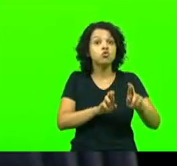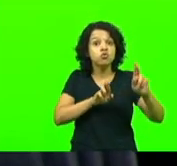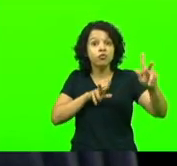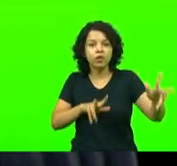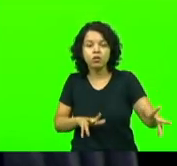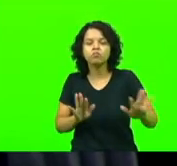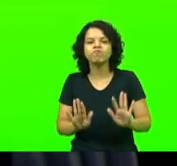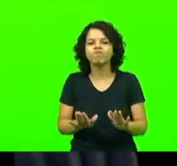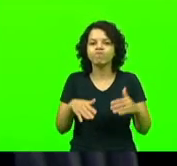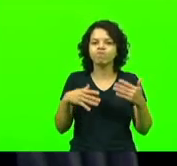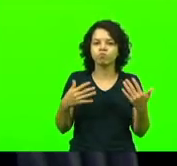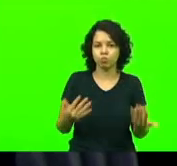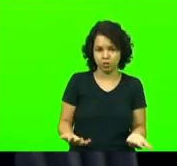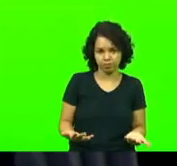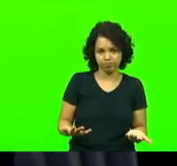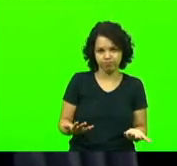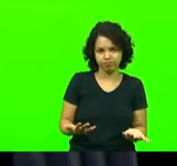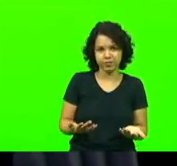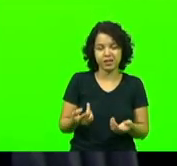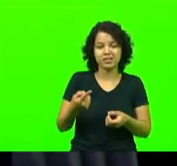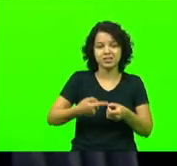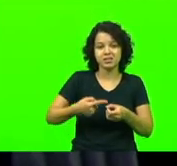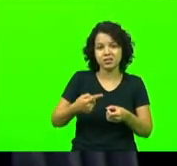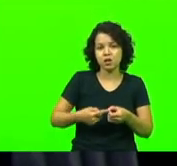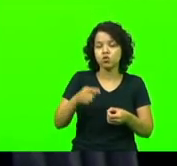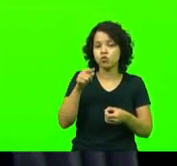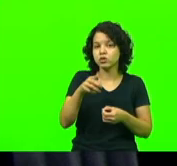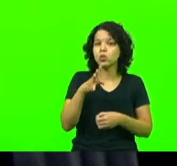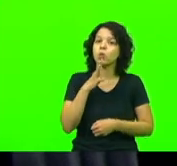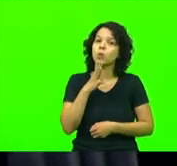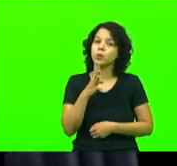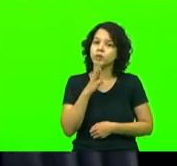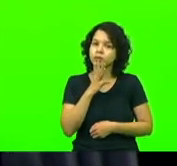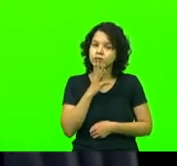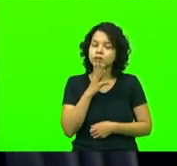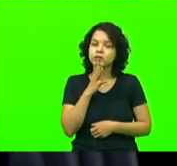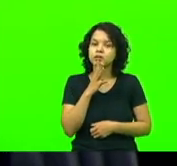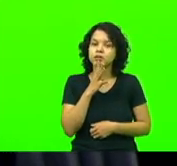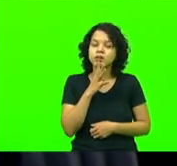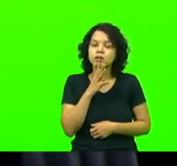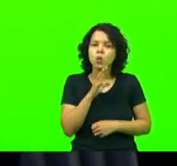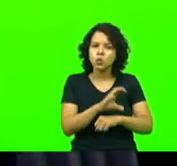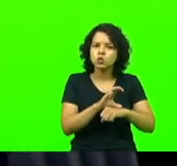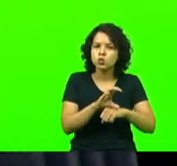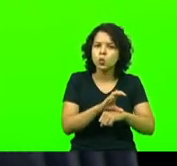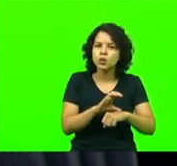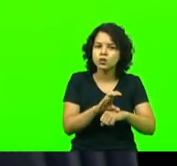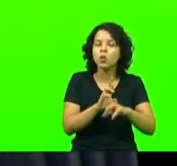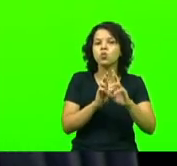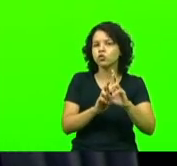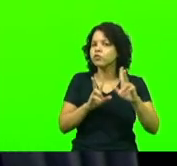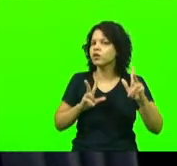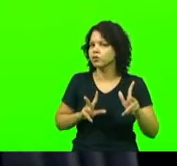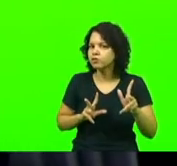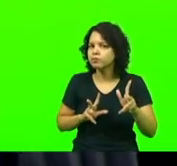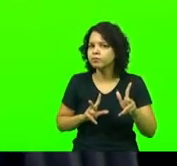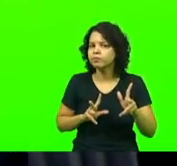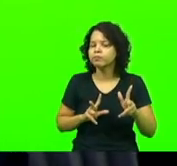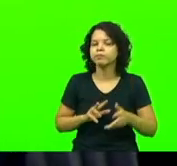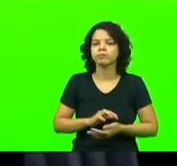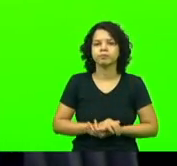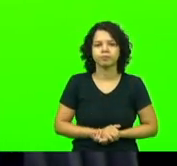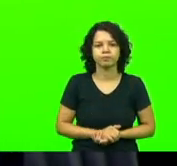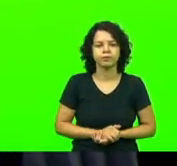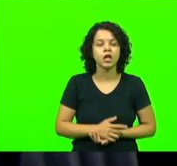Lontras, deputado Milton Obos, a cidade onde Vossa Excelência conhece? A constituição lá é diferente da nossa aqui? Como disse o